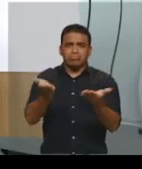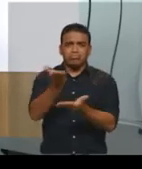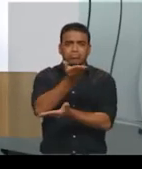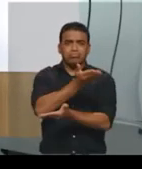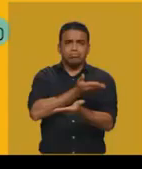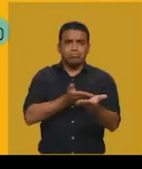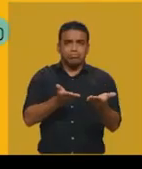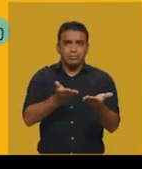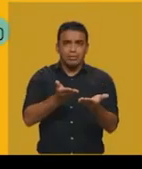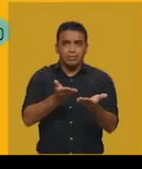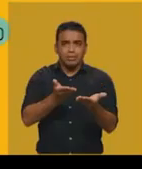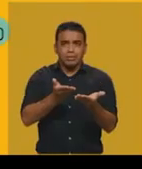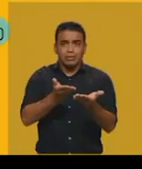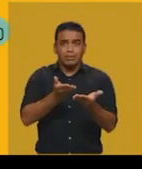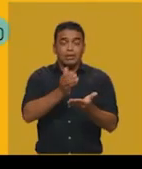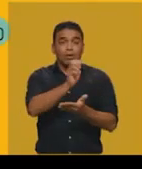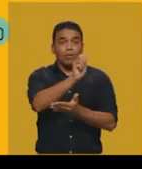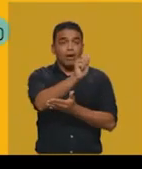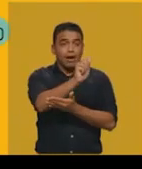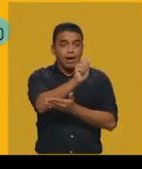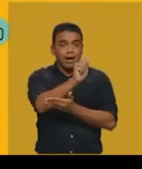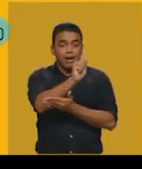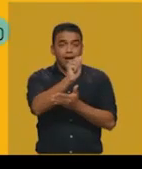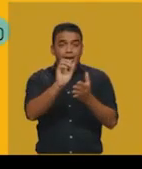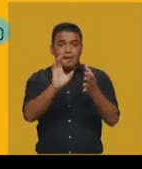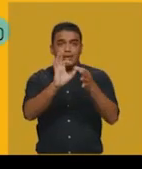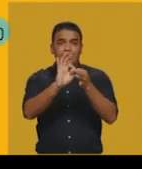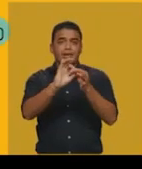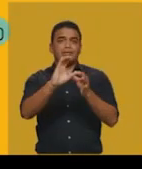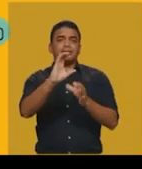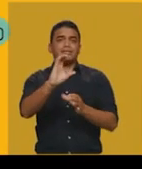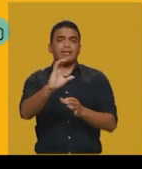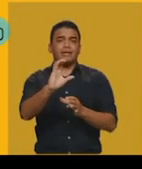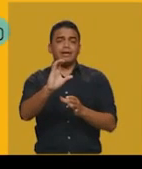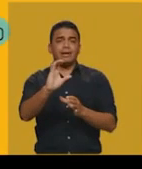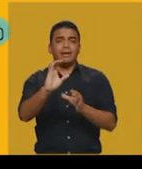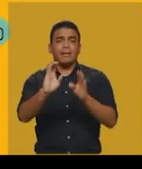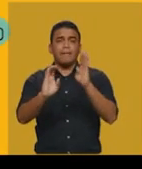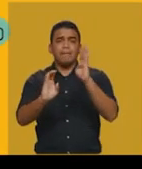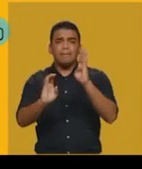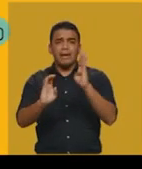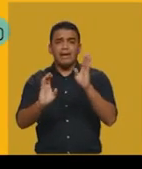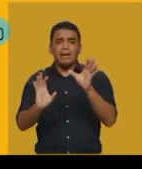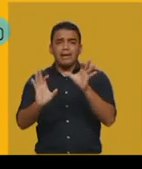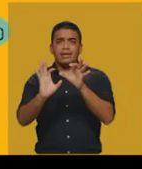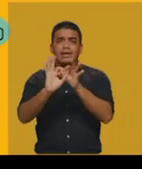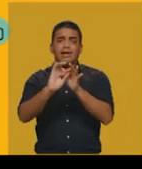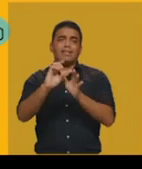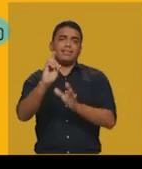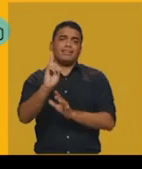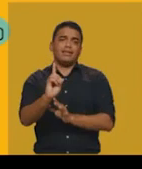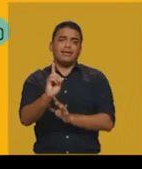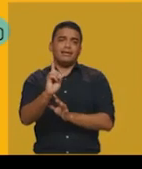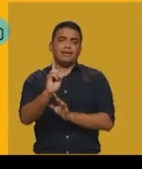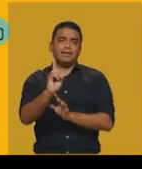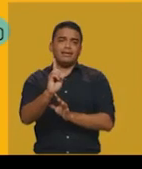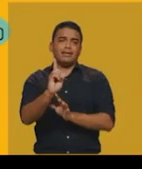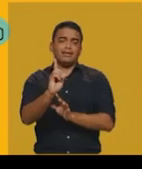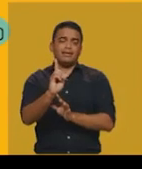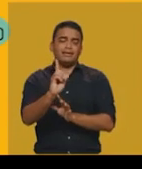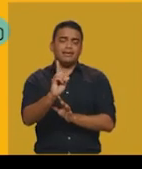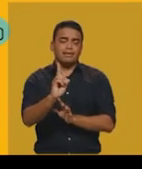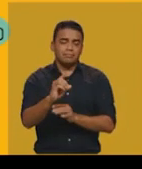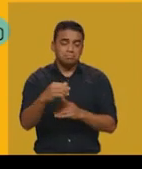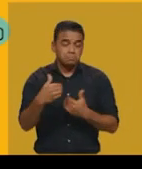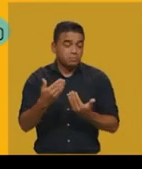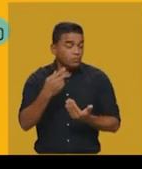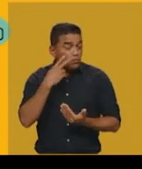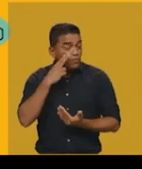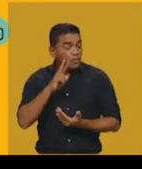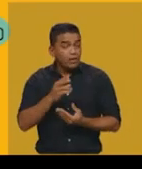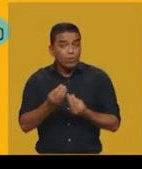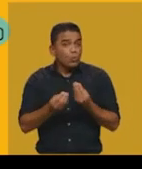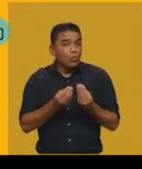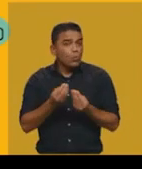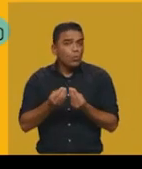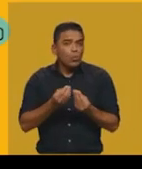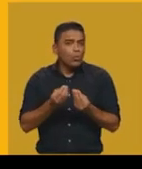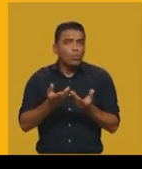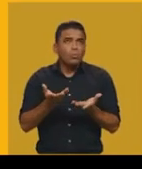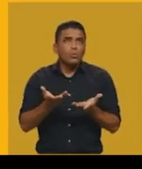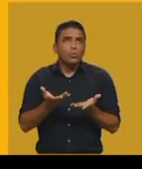o A está ligado ao C e o B está ligado ao D. Vamos ver como que seria